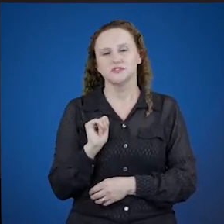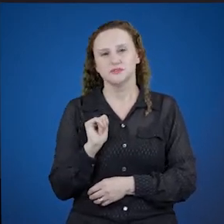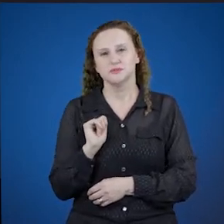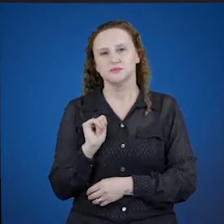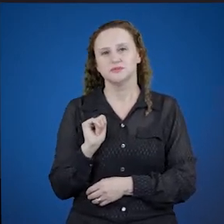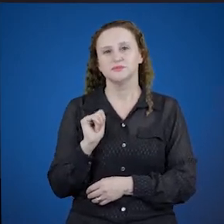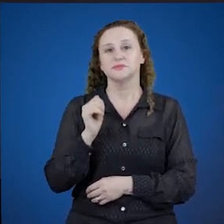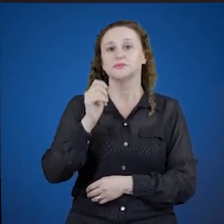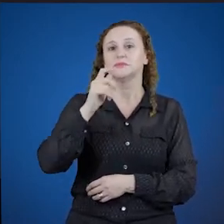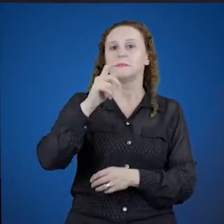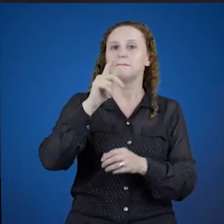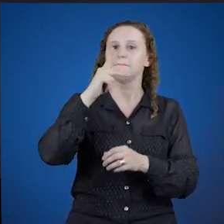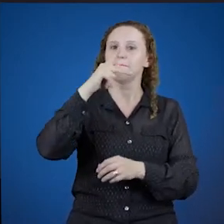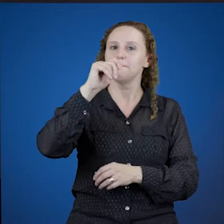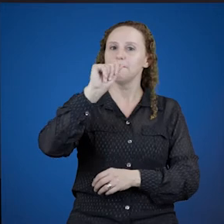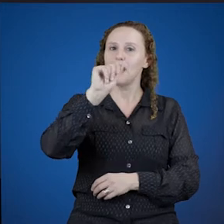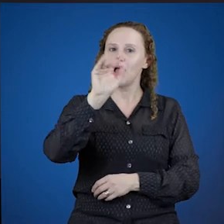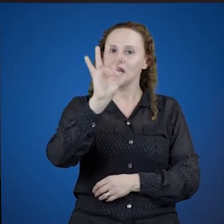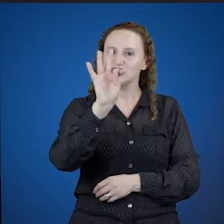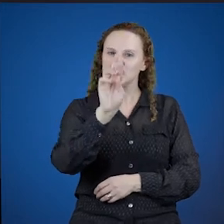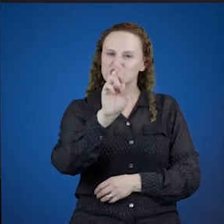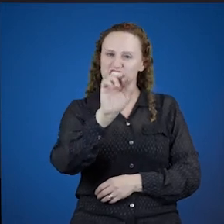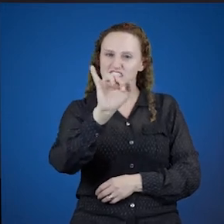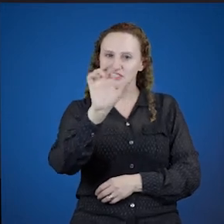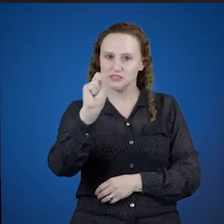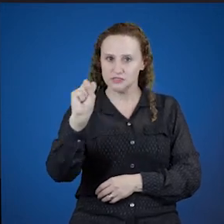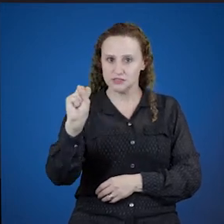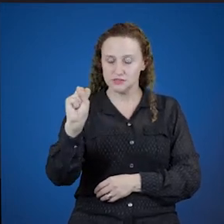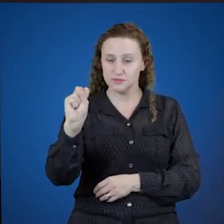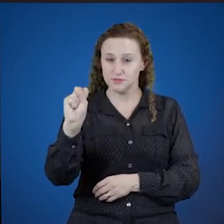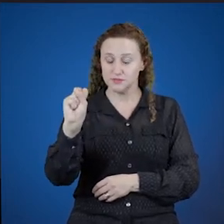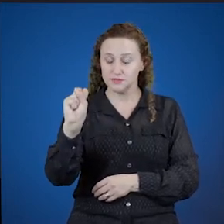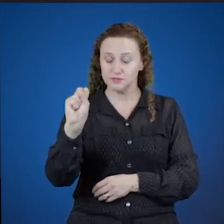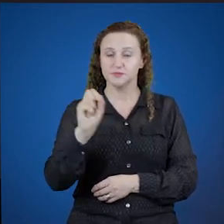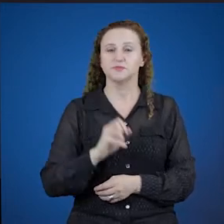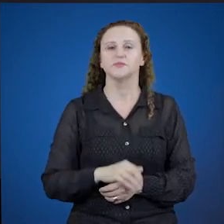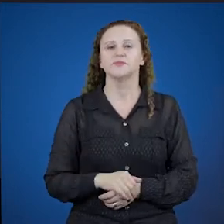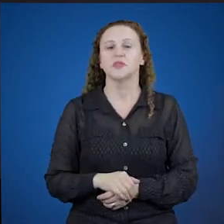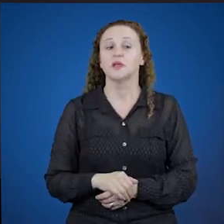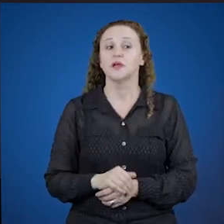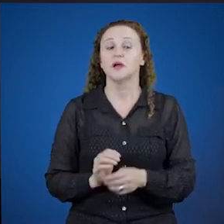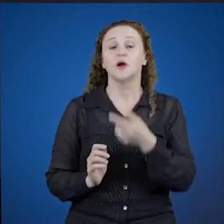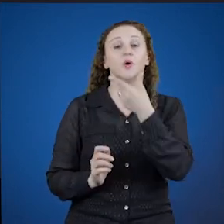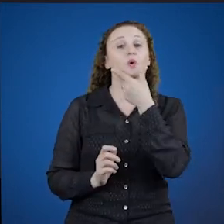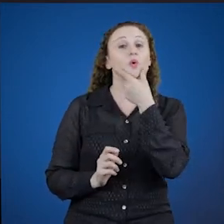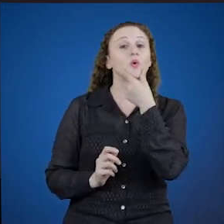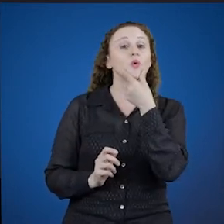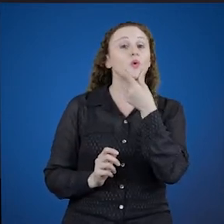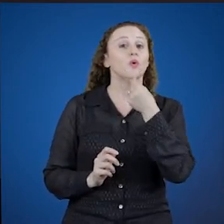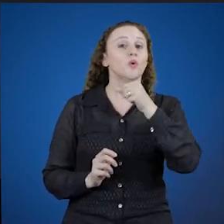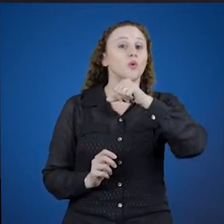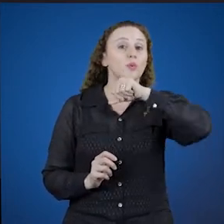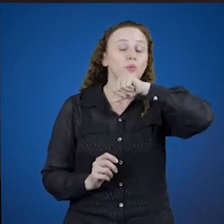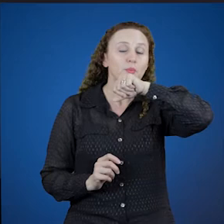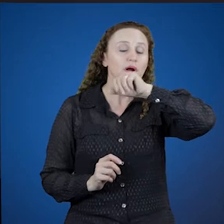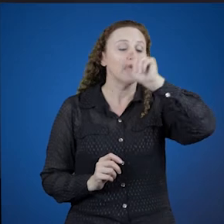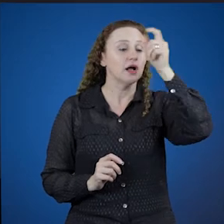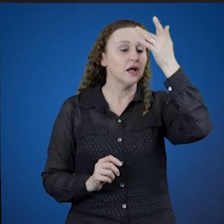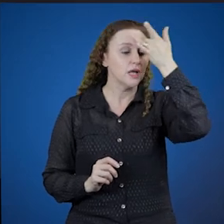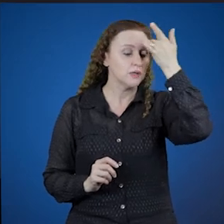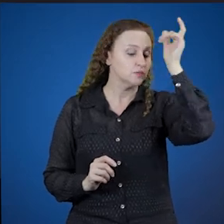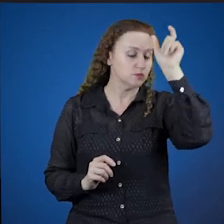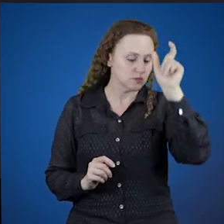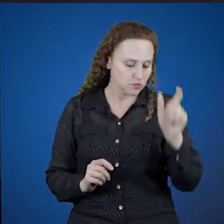genitivo patricia1 bom então o pai como sujeito